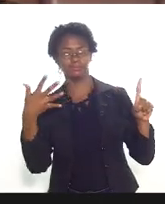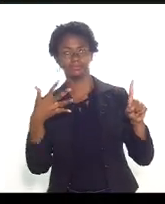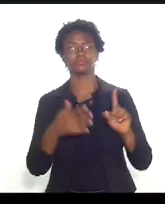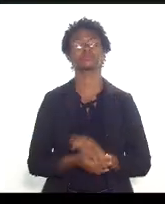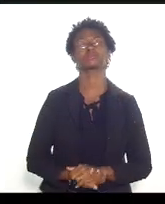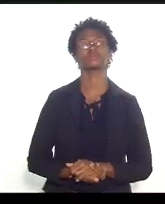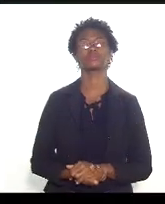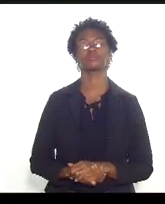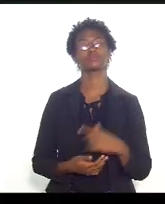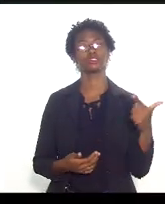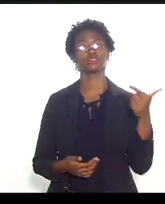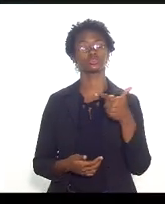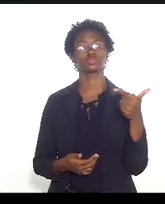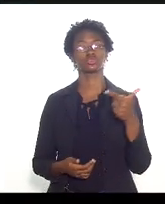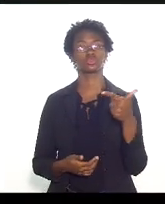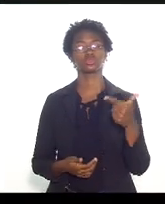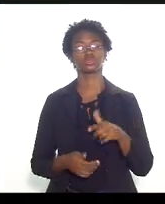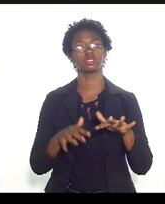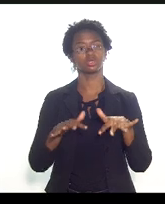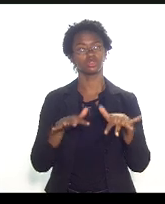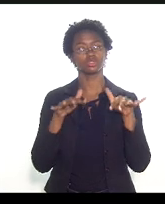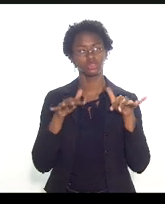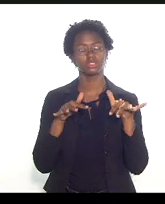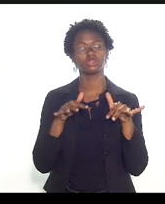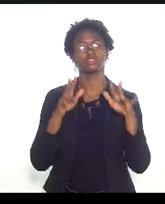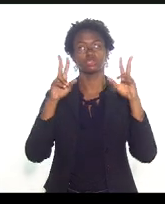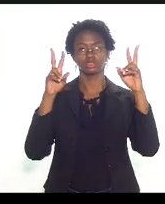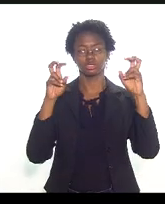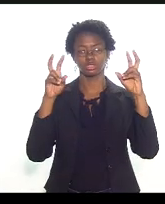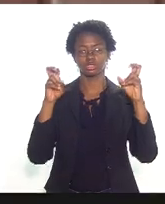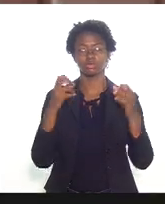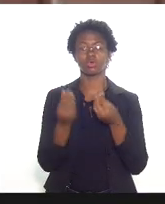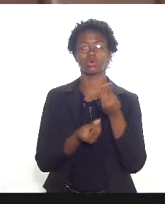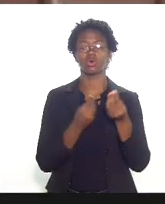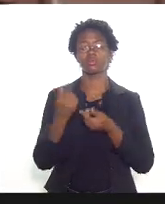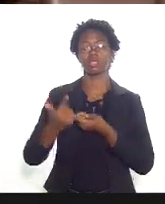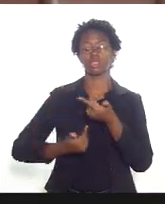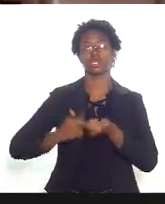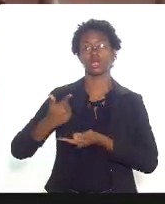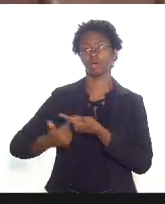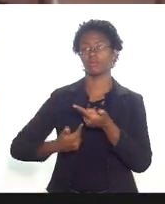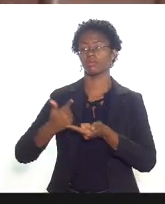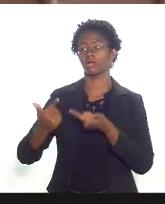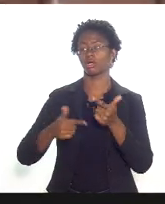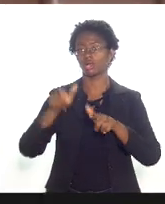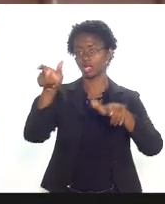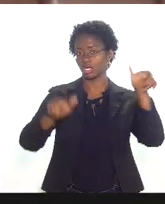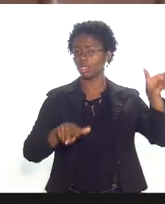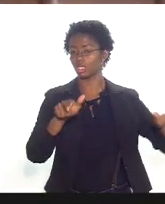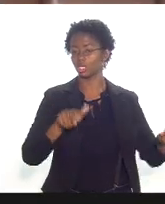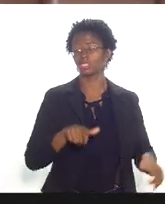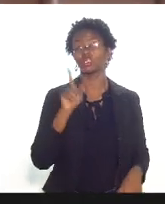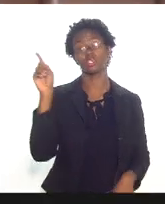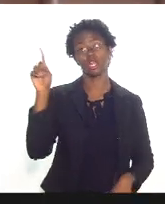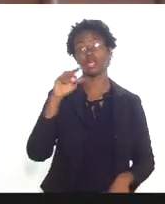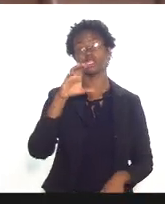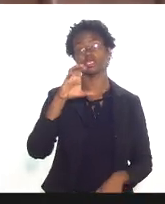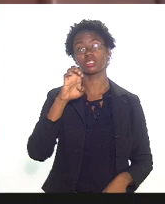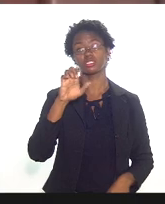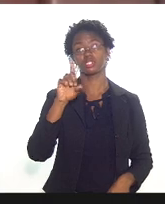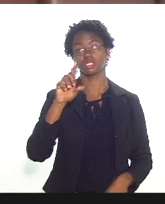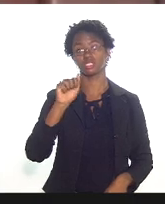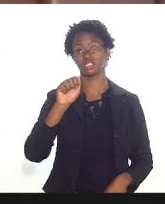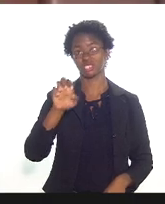E a segunda é sobre uma audiência sobre as condições dos trabalhadores e trabalhadoras da SEDAI